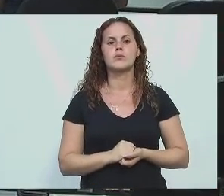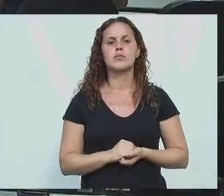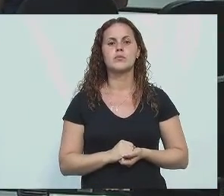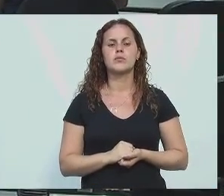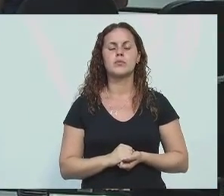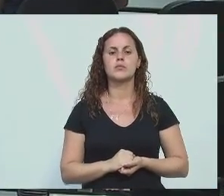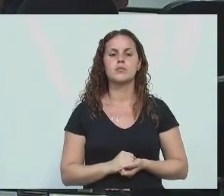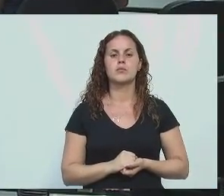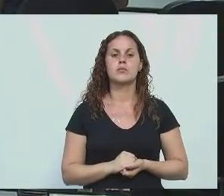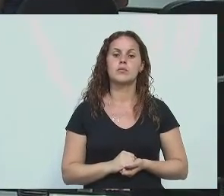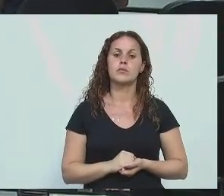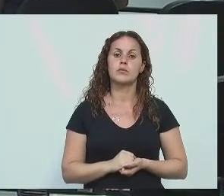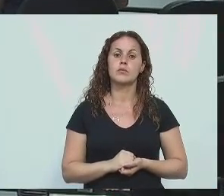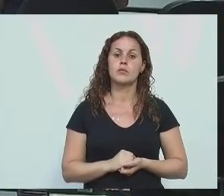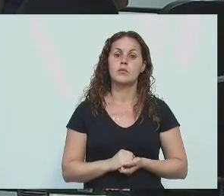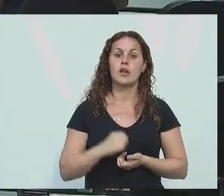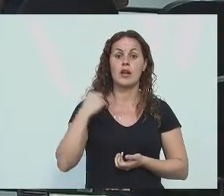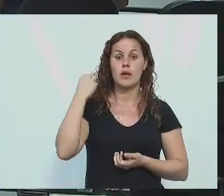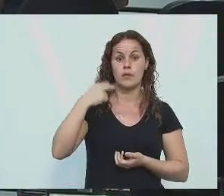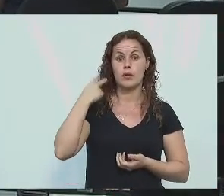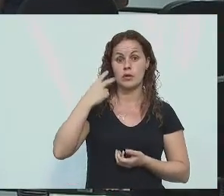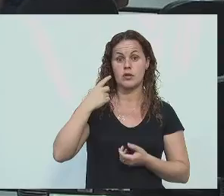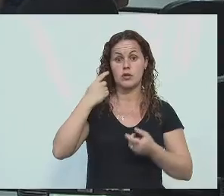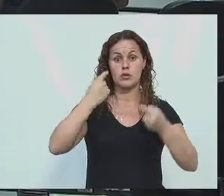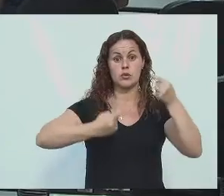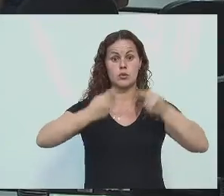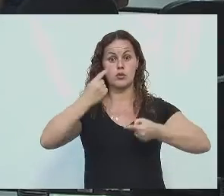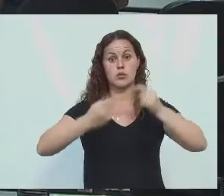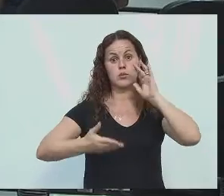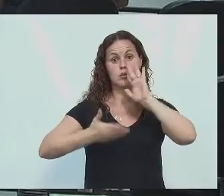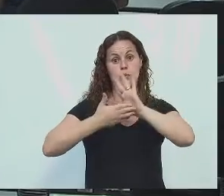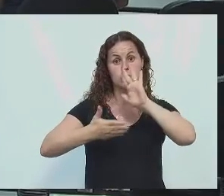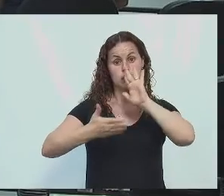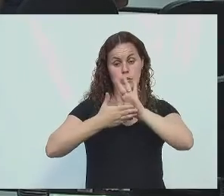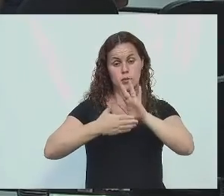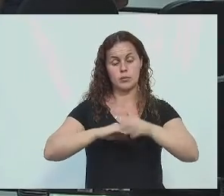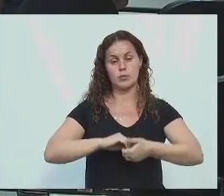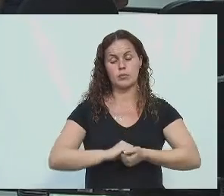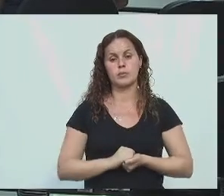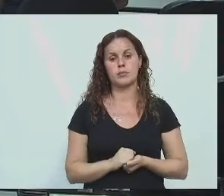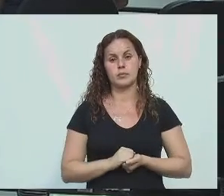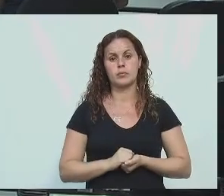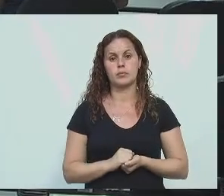Vereador que queira, discutir proposições.